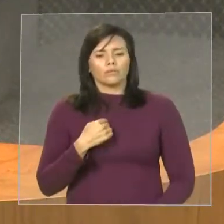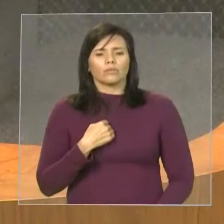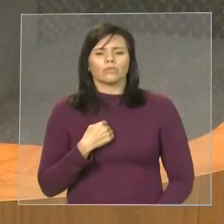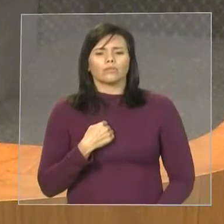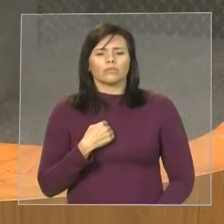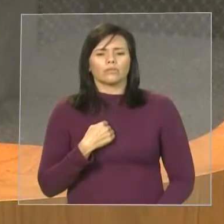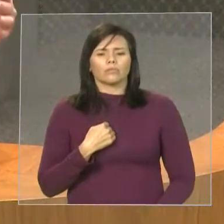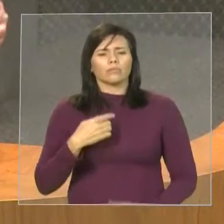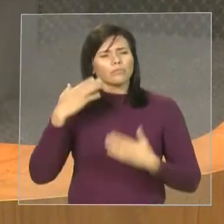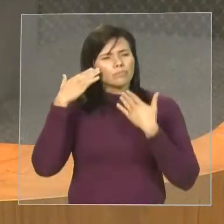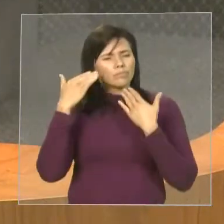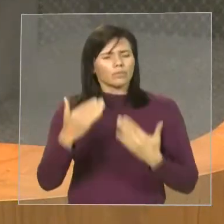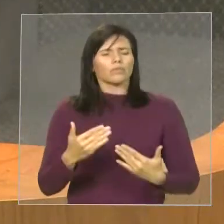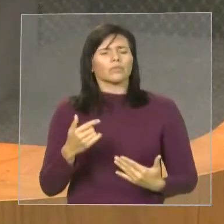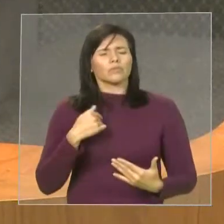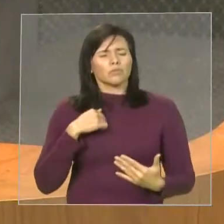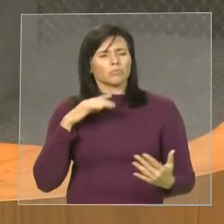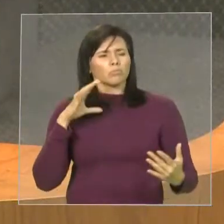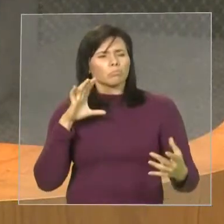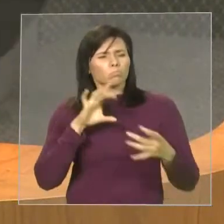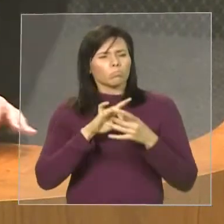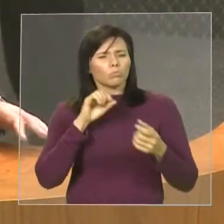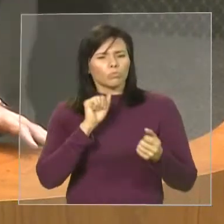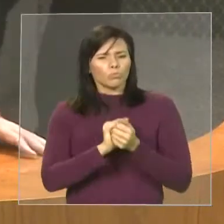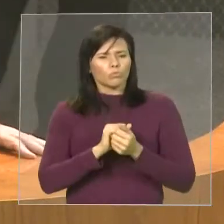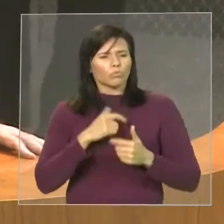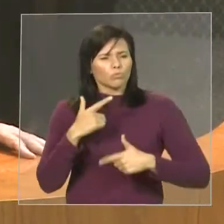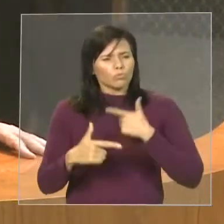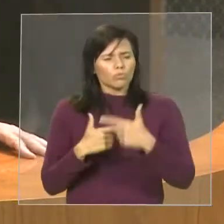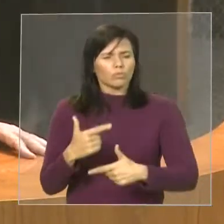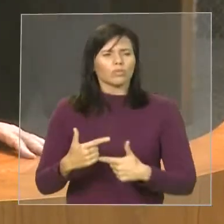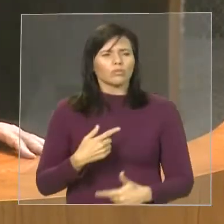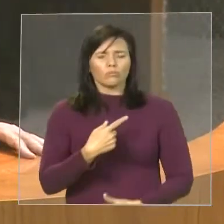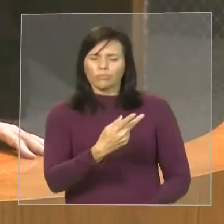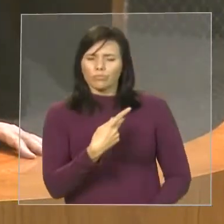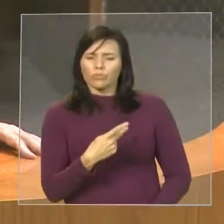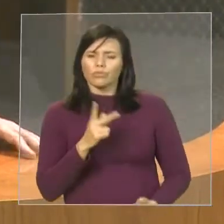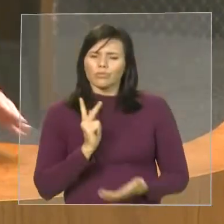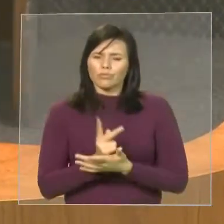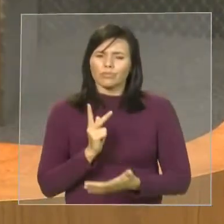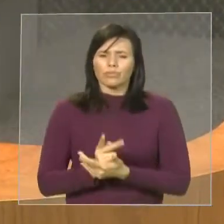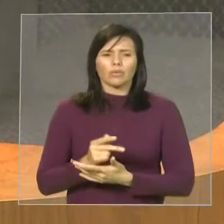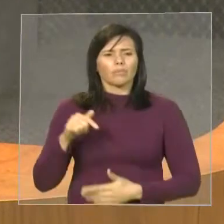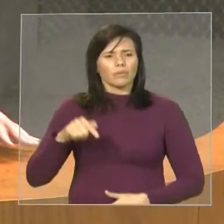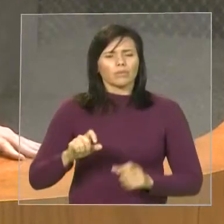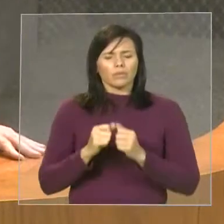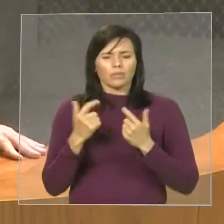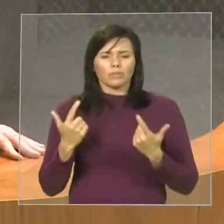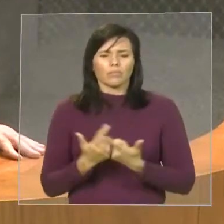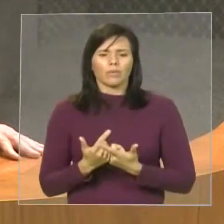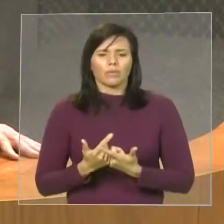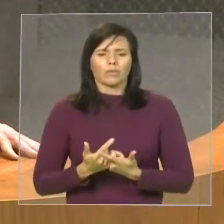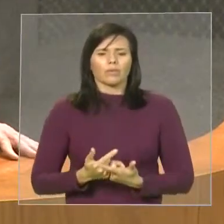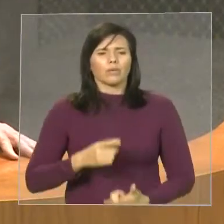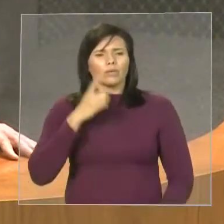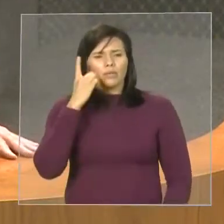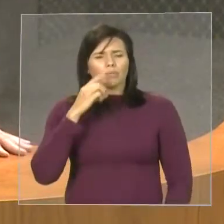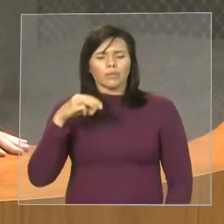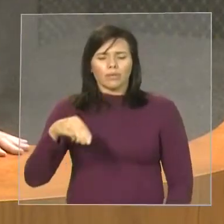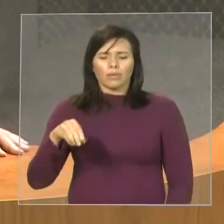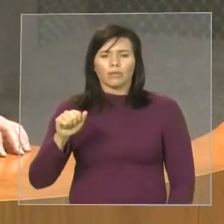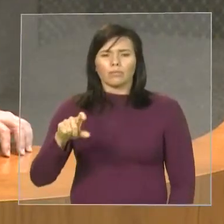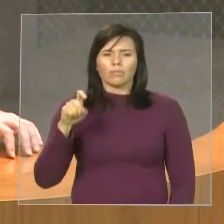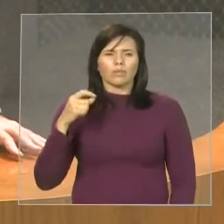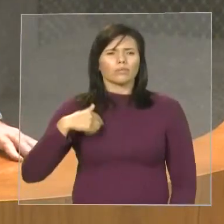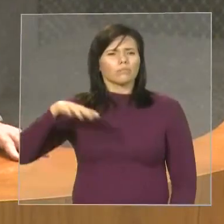tem travado muitas lutas nessa casa e a maneira aguerrida como Vossa Excelência tem exercido o seu mandato parlamentar. Deputado Max, me conceda uma parte. Com o maior prazer, deputado Braga.